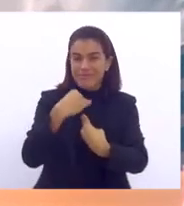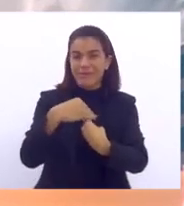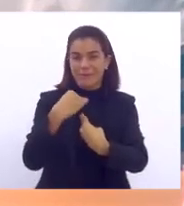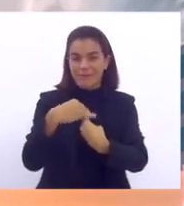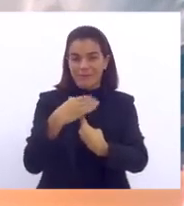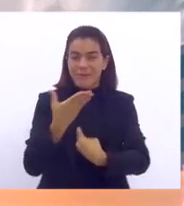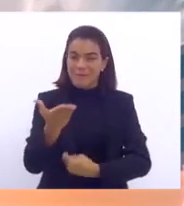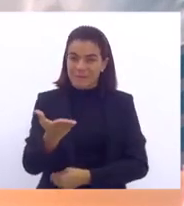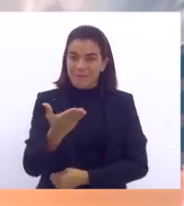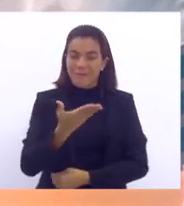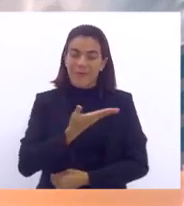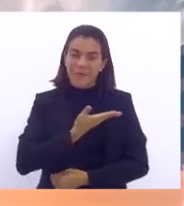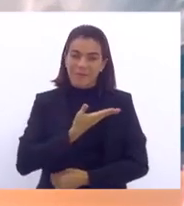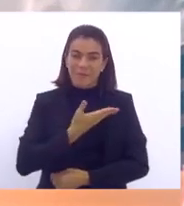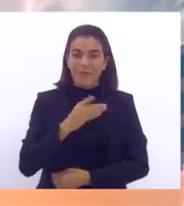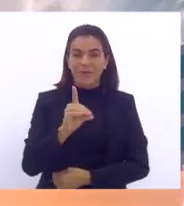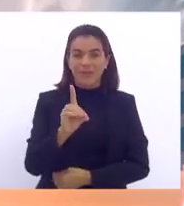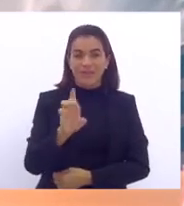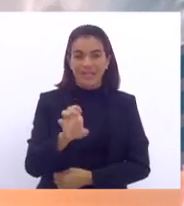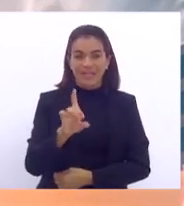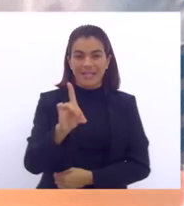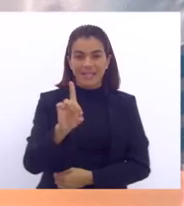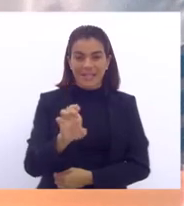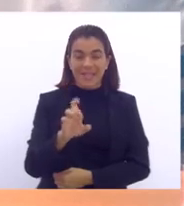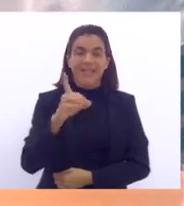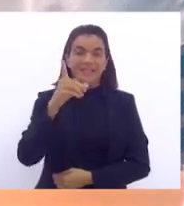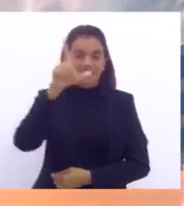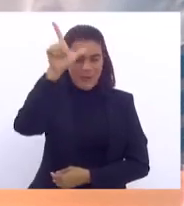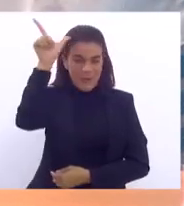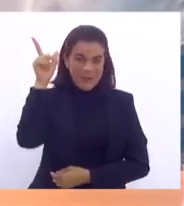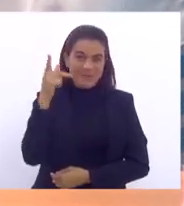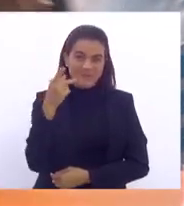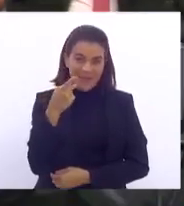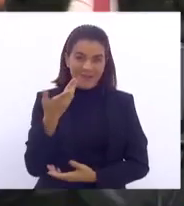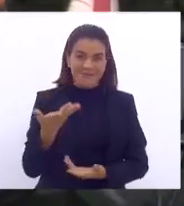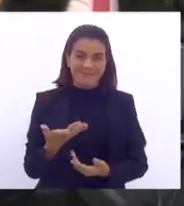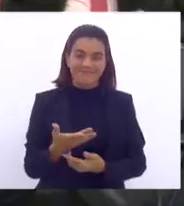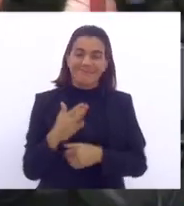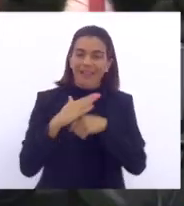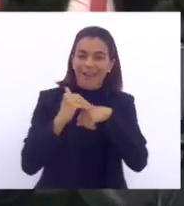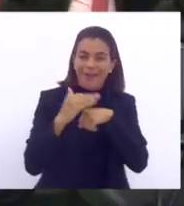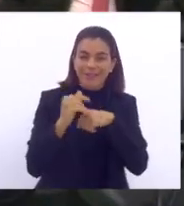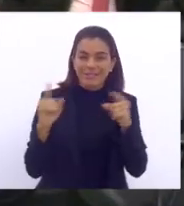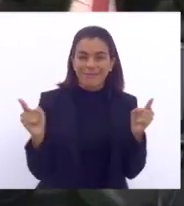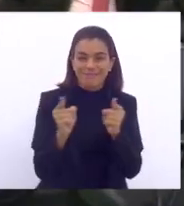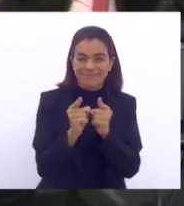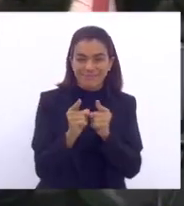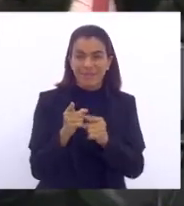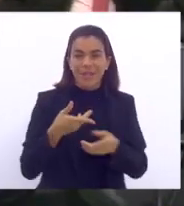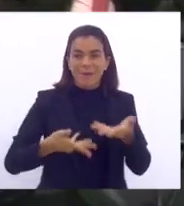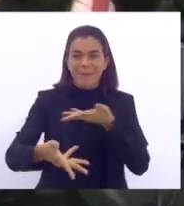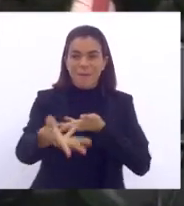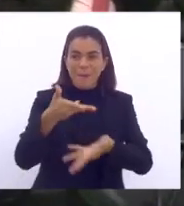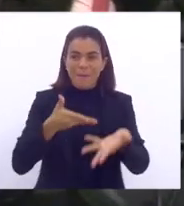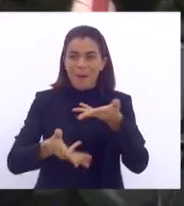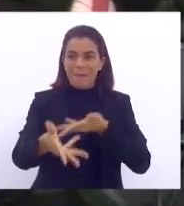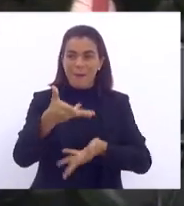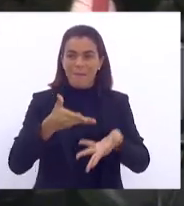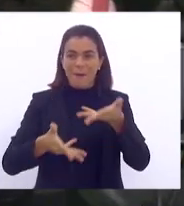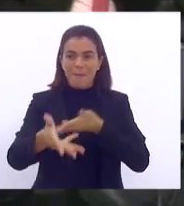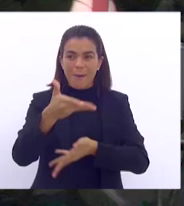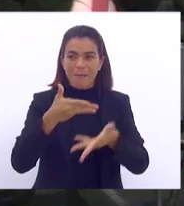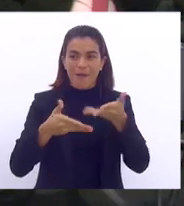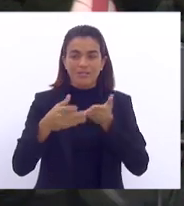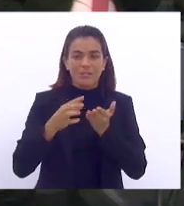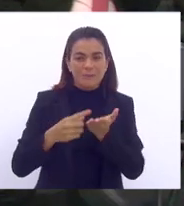meu querido Dedé como eu falo carinhosamente chamo luí Paulo troco experiências peço conselho e a gente vai junto e constrói